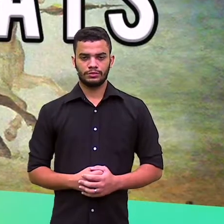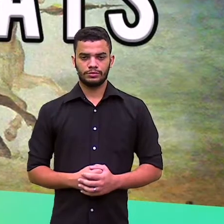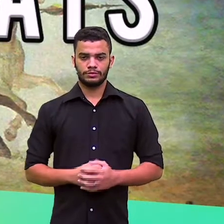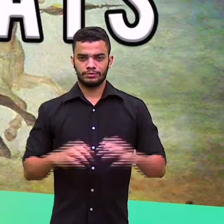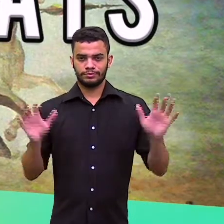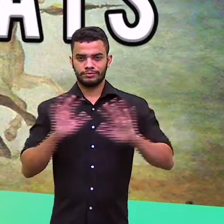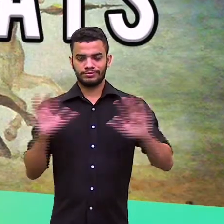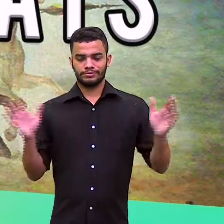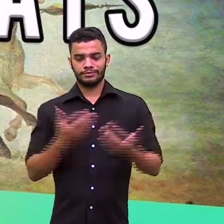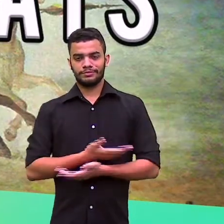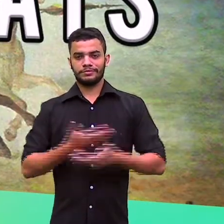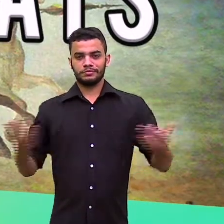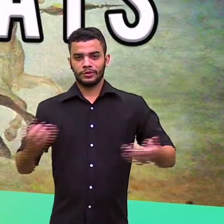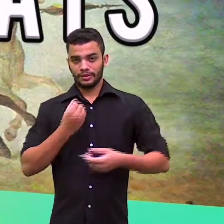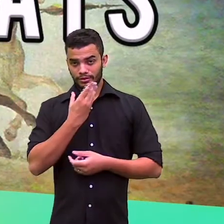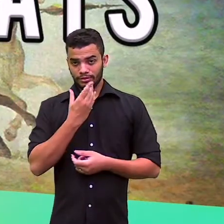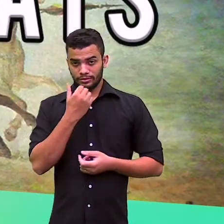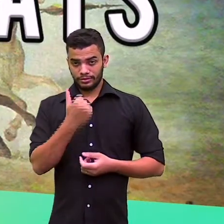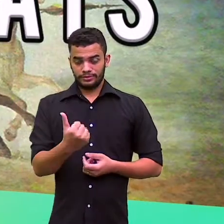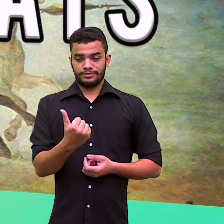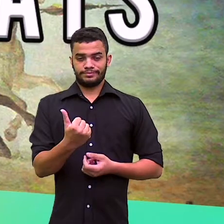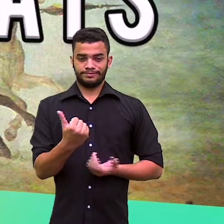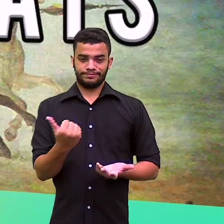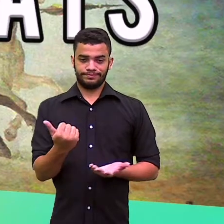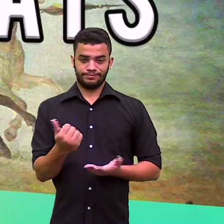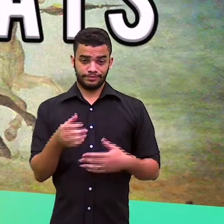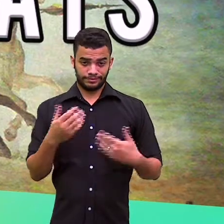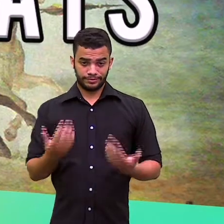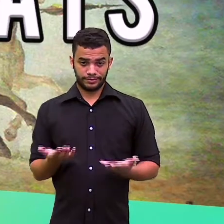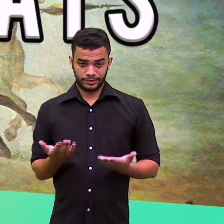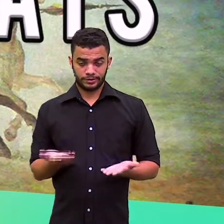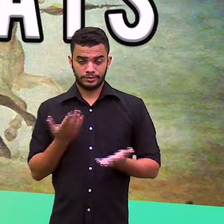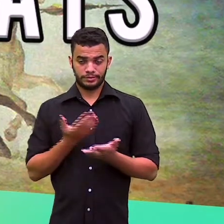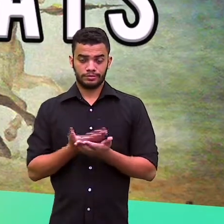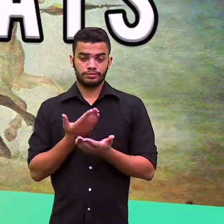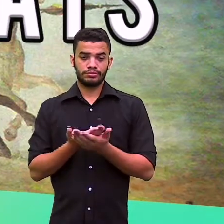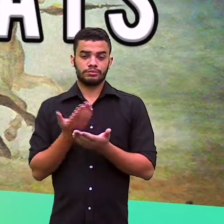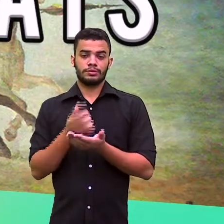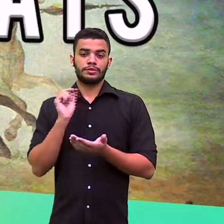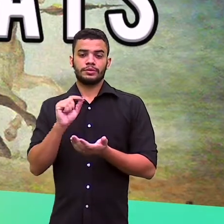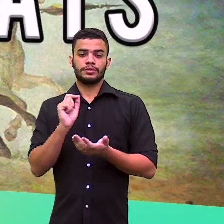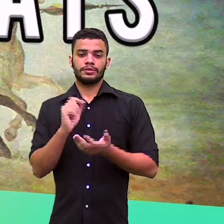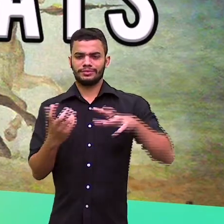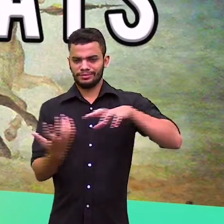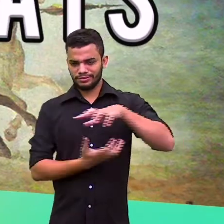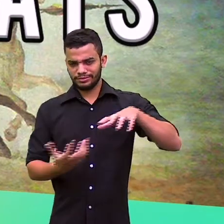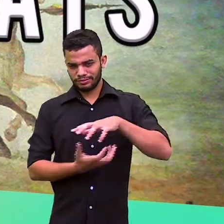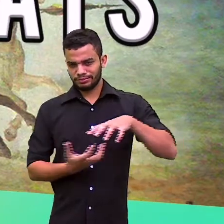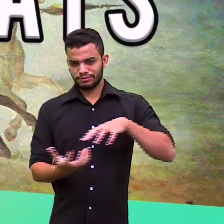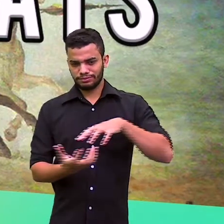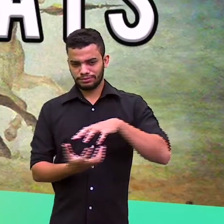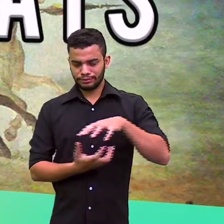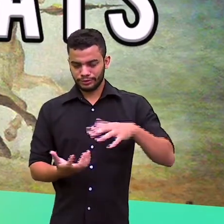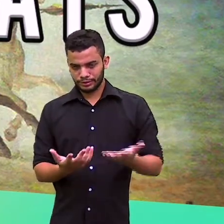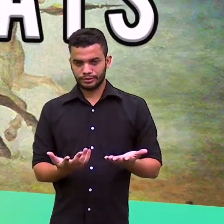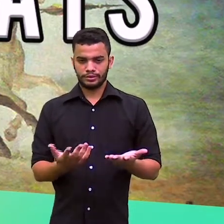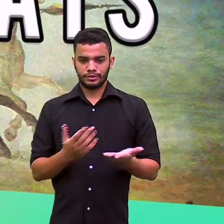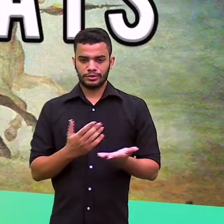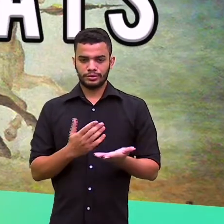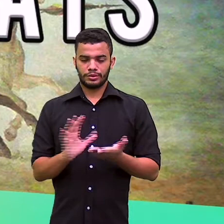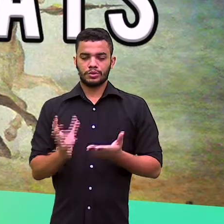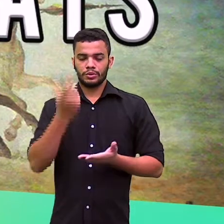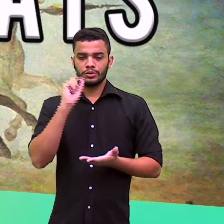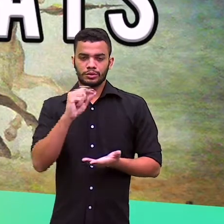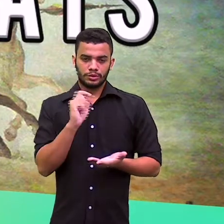Olá, estudantes, sejam bem-vindos à nossa aula de hoje. Hoje vamos falar sobre as revoltas regenciais. Revoltas essas que ocorreram no